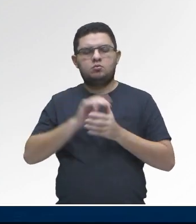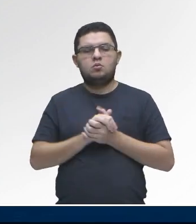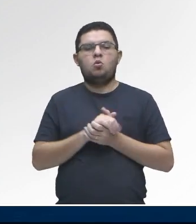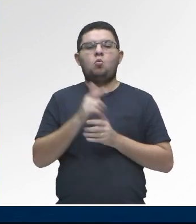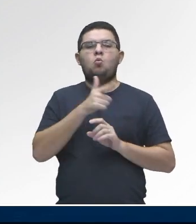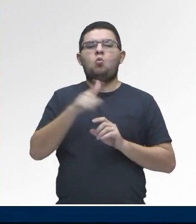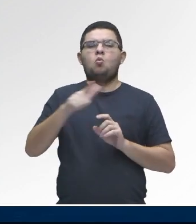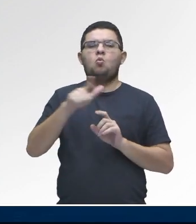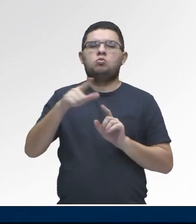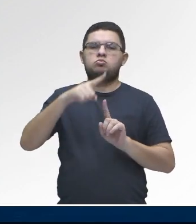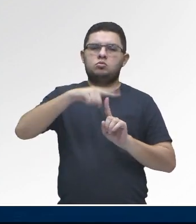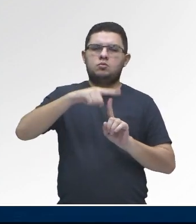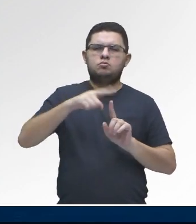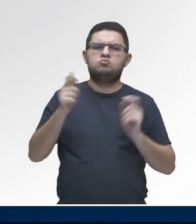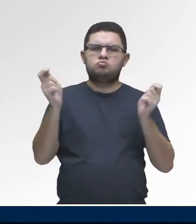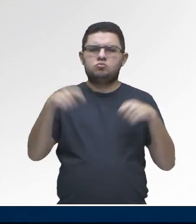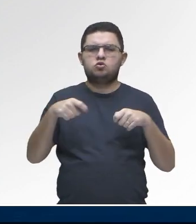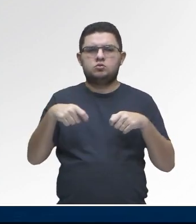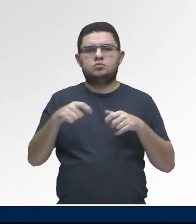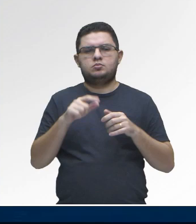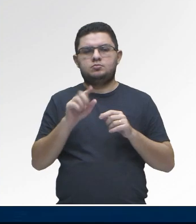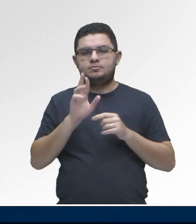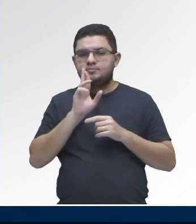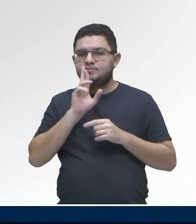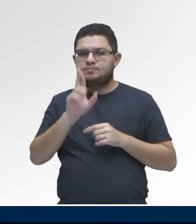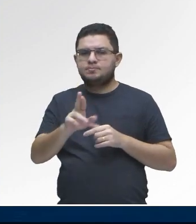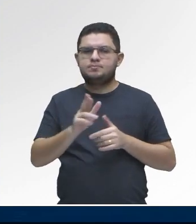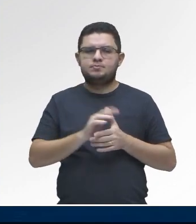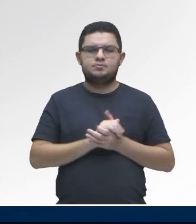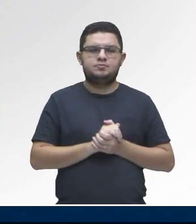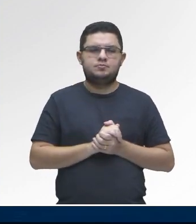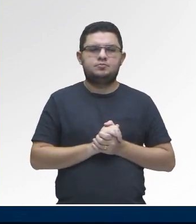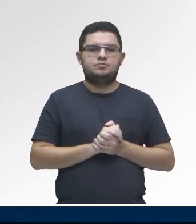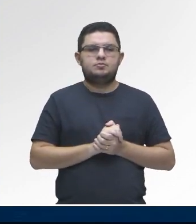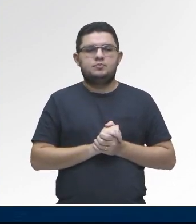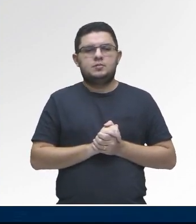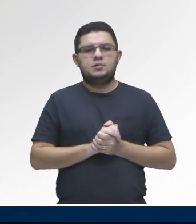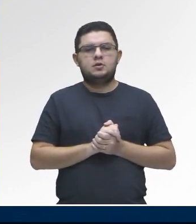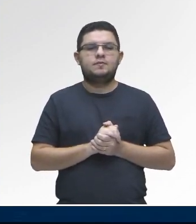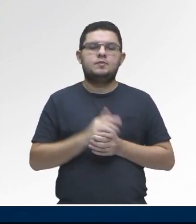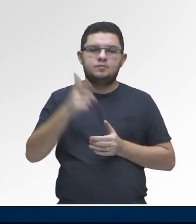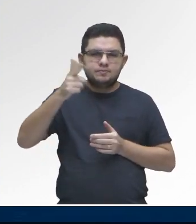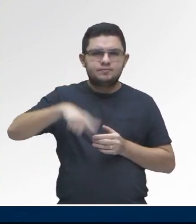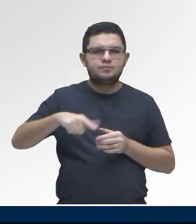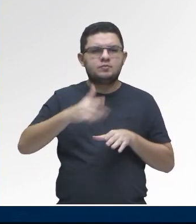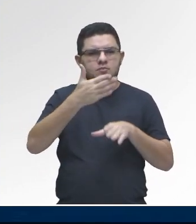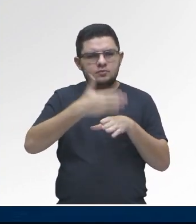resolver. Então vamos trabalhar um pouco mais